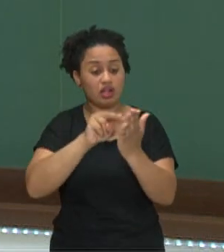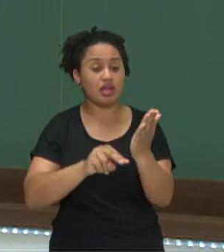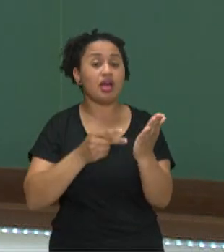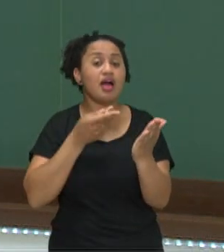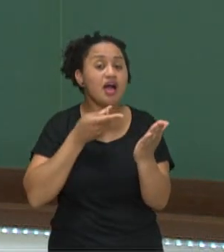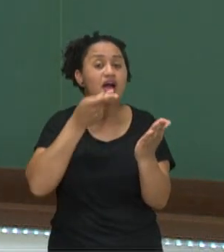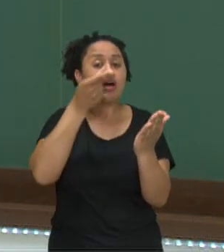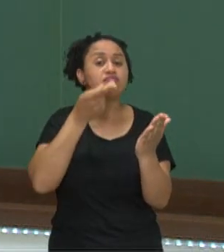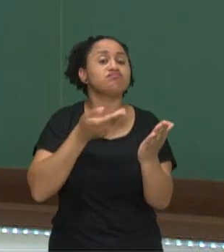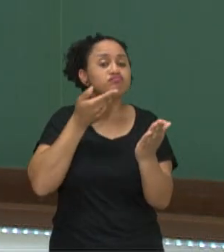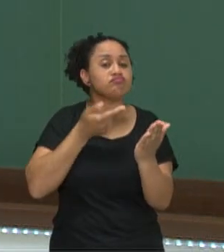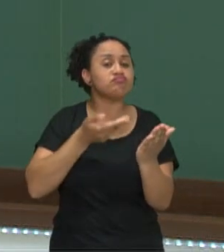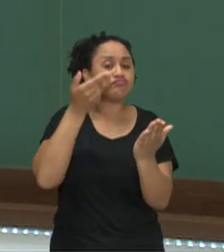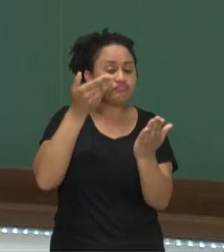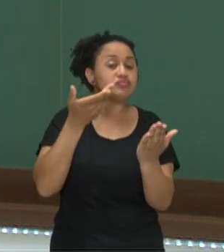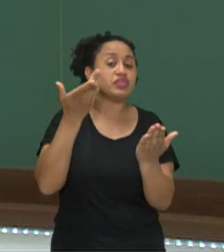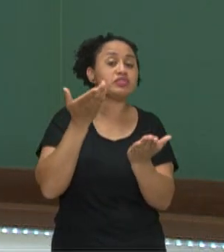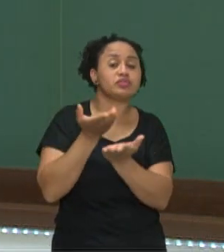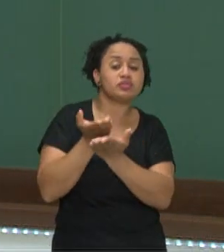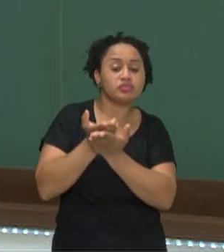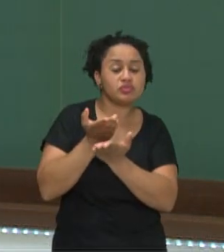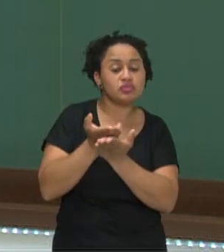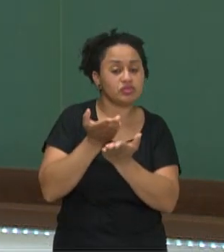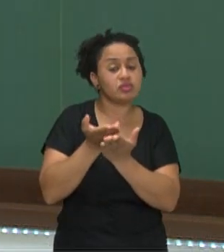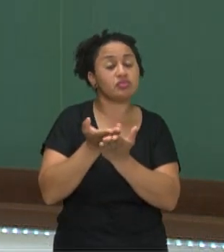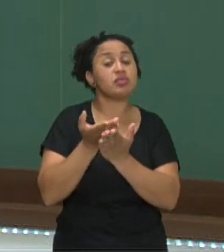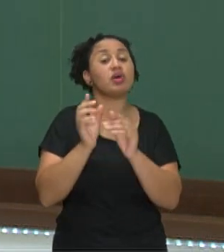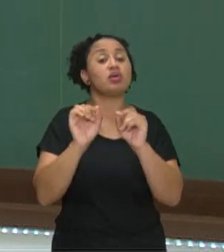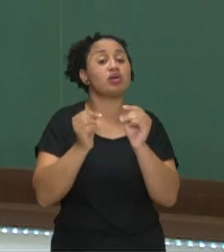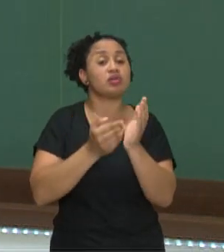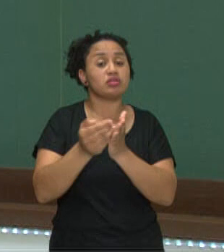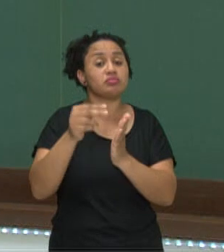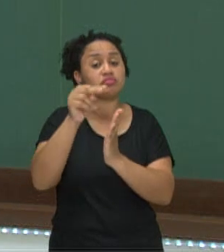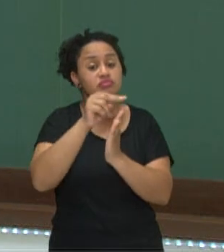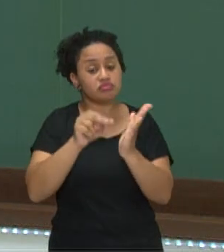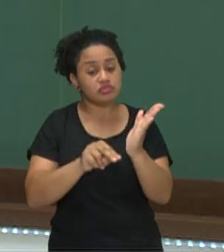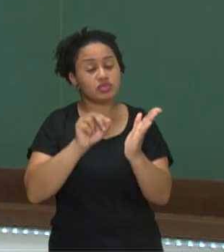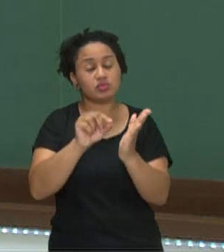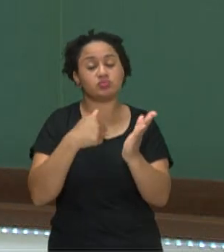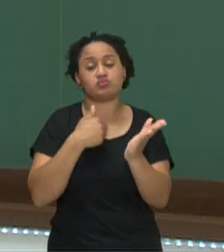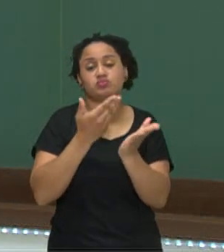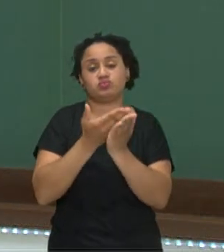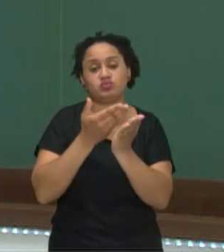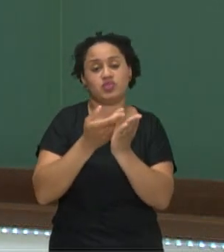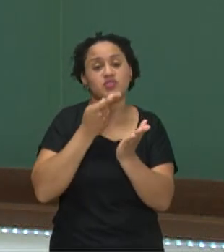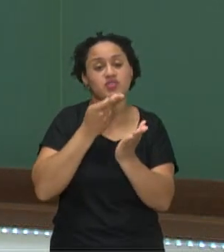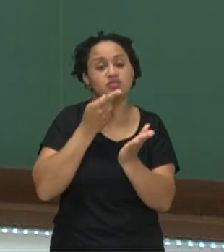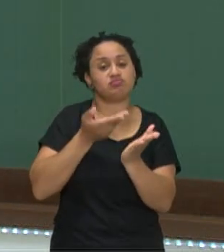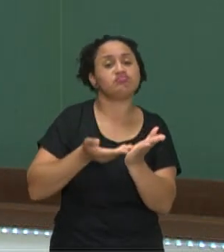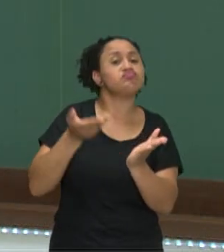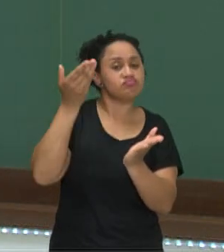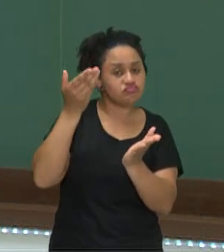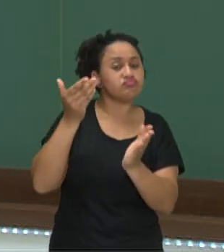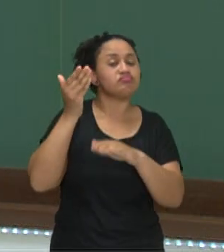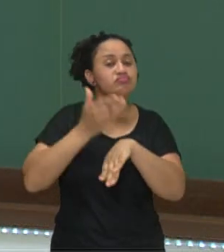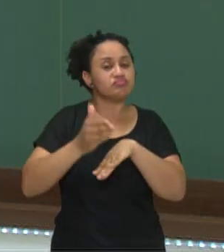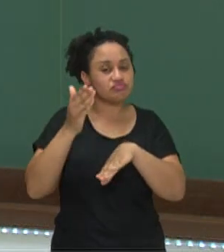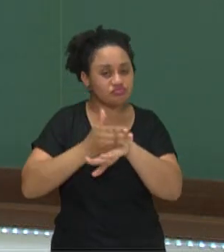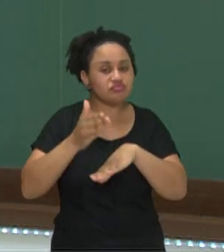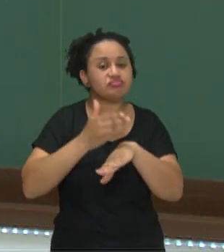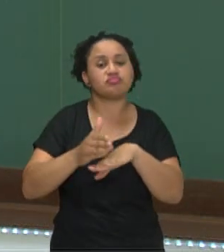voz alta, né? Então eles vão estudar e eles costumam fazer a leitura daquilo que eles estão estudando em voz alta para treinar